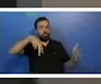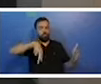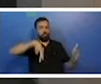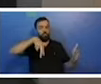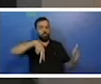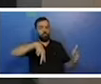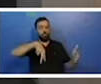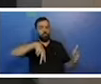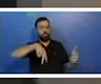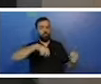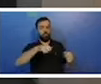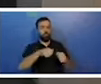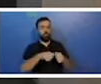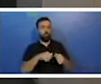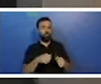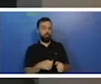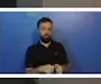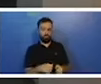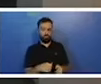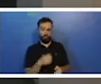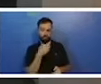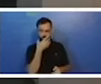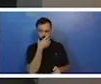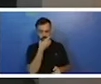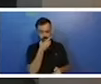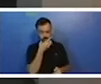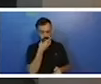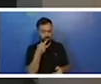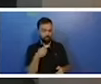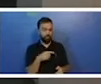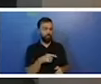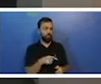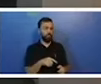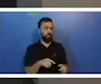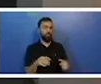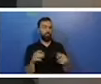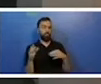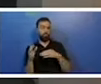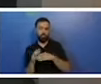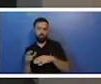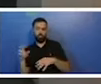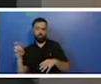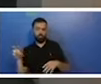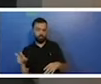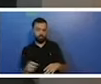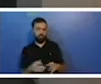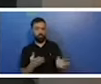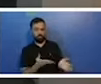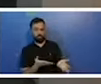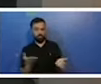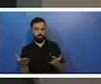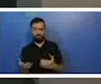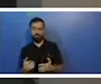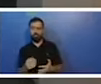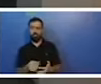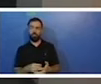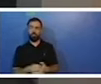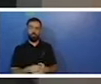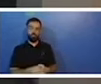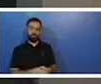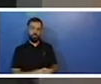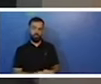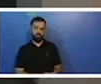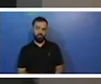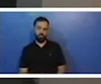quem conseguiu chegar primeiro até o final vence o desafio entendeu vamos lá se Professor o Alisson vai me